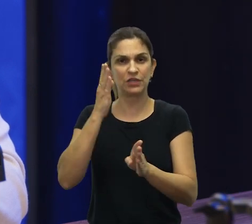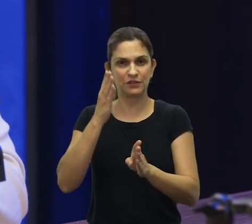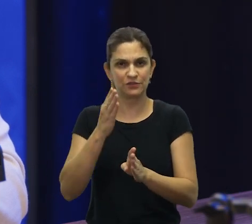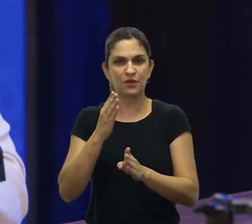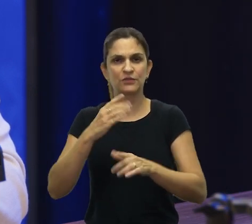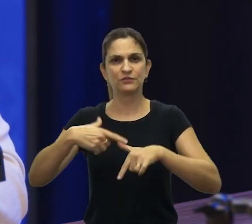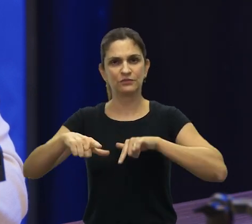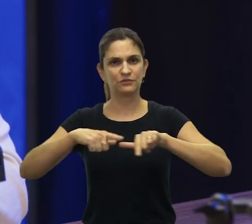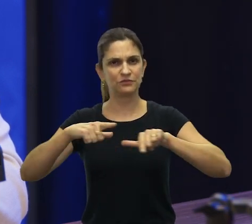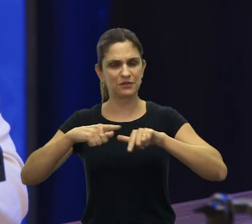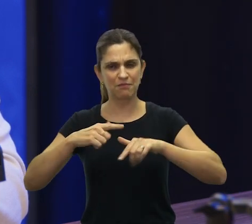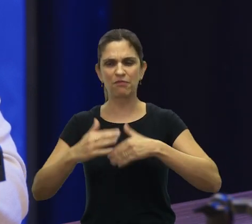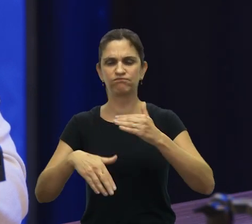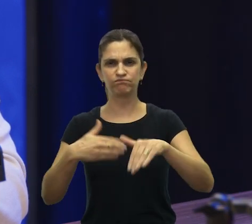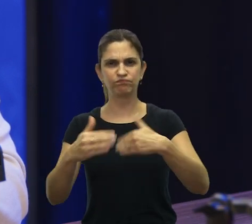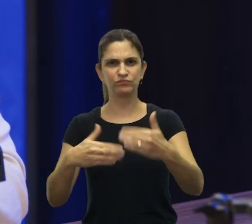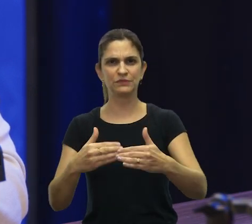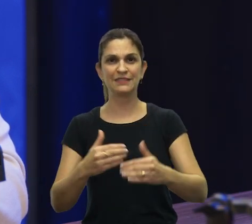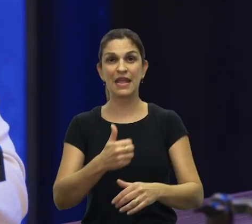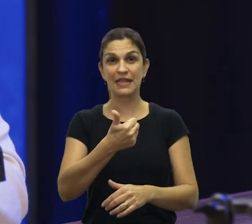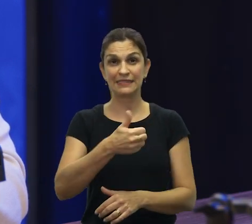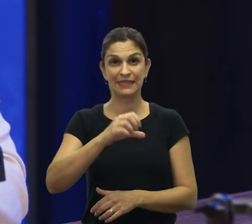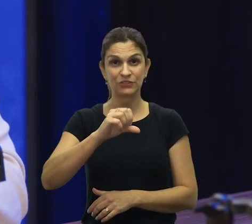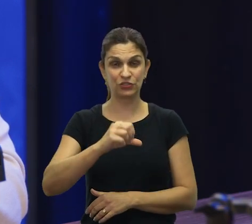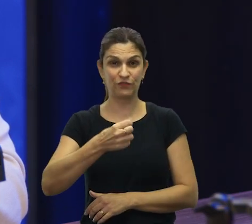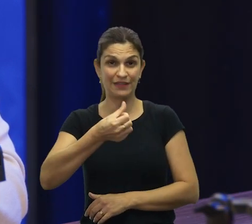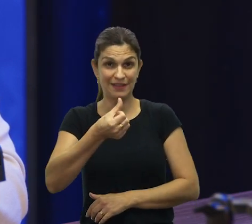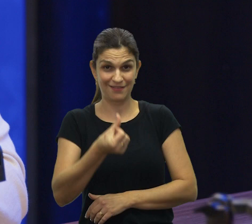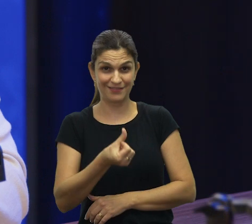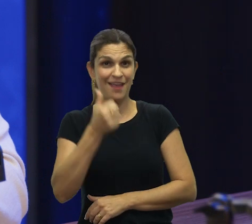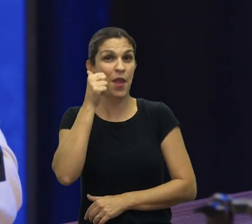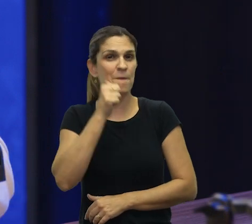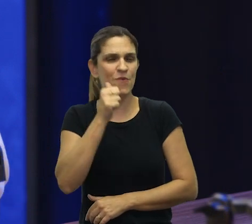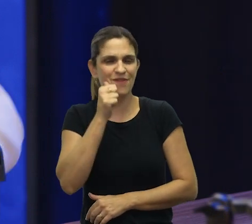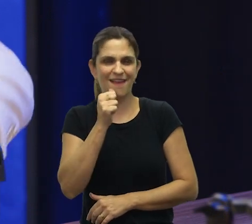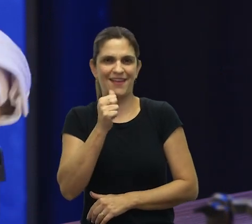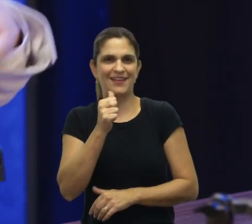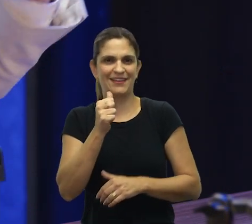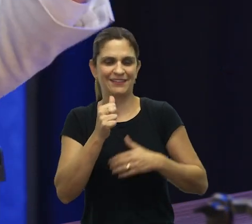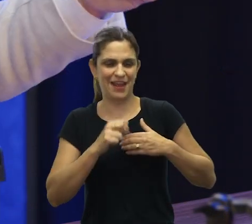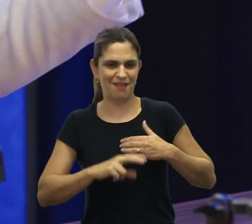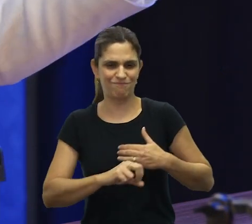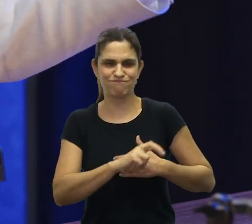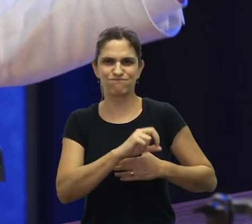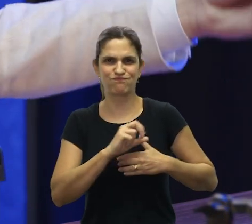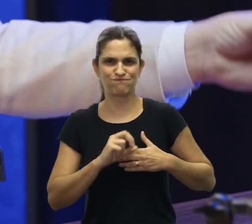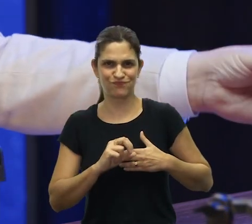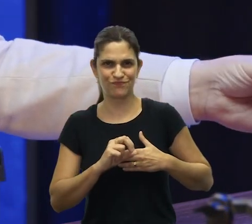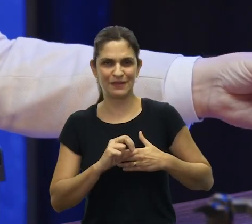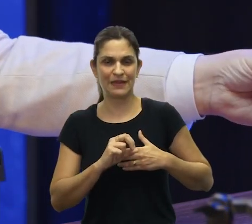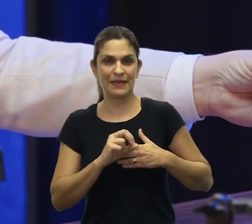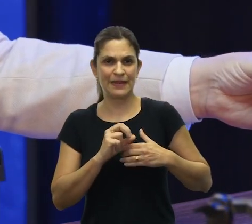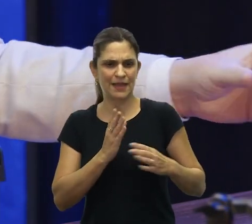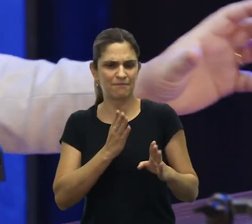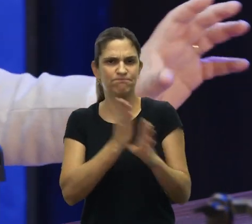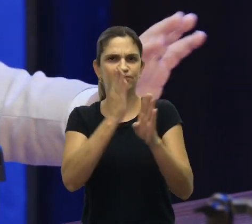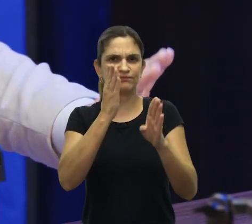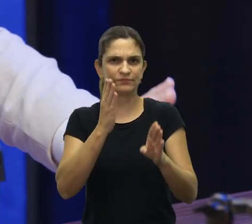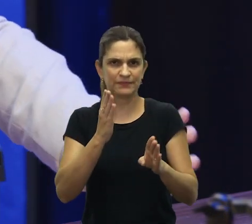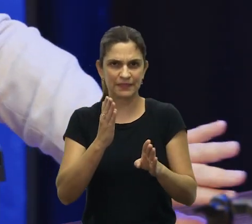trabalho incessante da Casa Rosa. São 196 mulheres e fizemos mais de 1.300